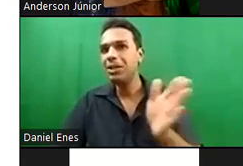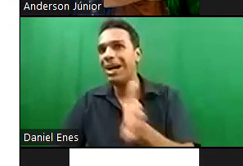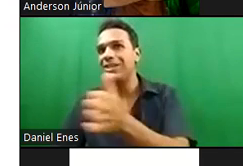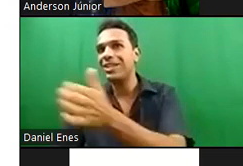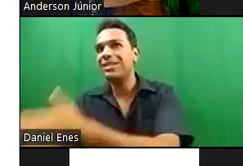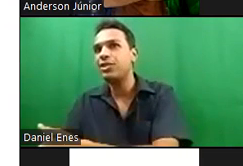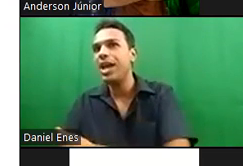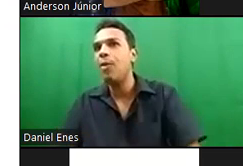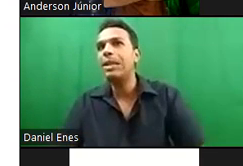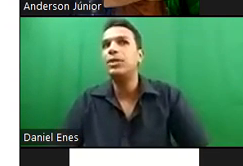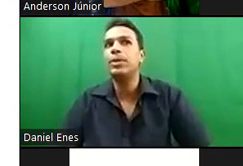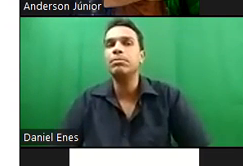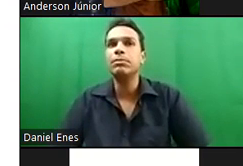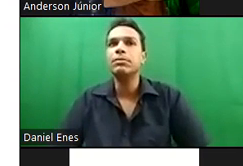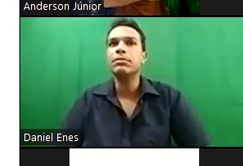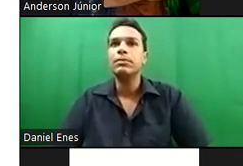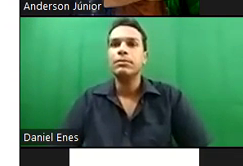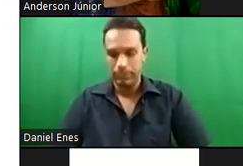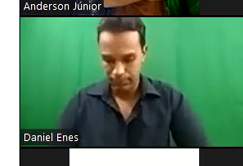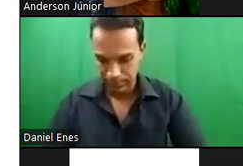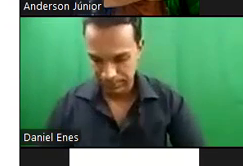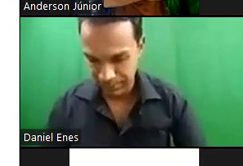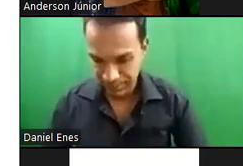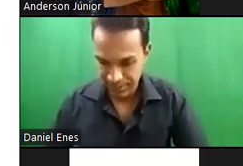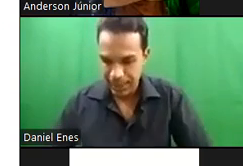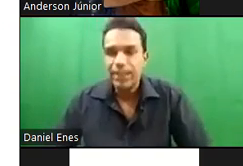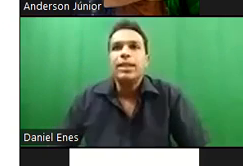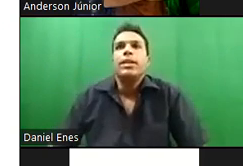toda linguagem que existe é uma língua?